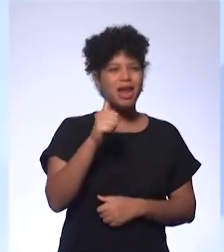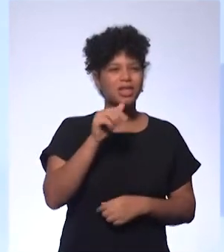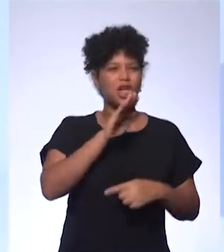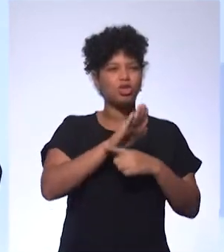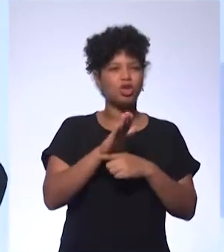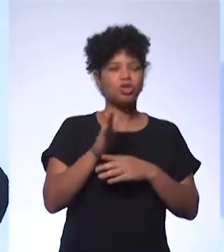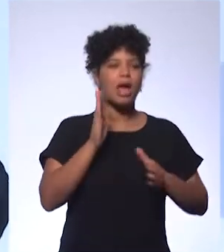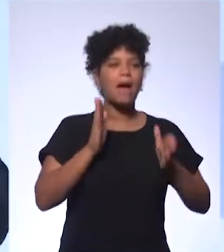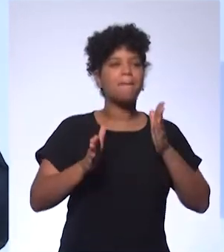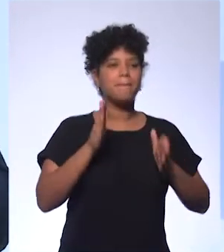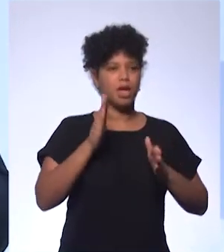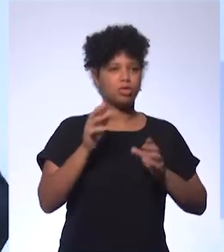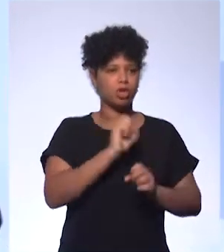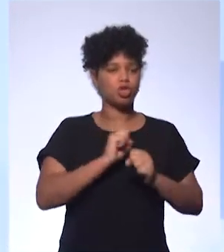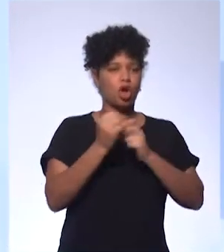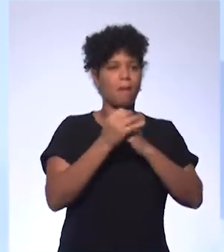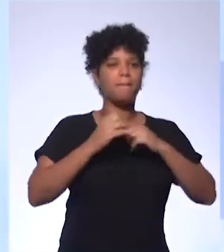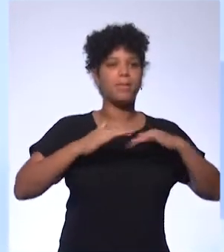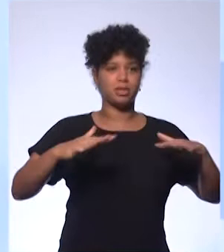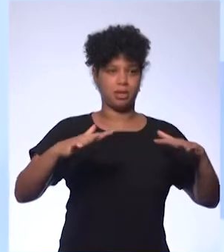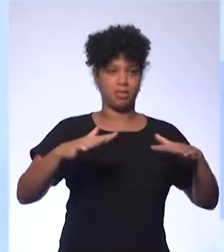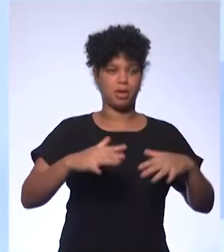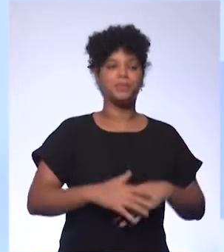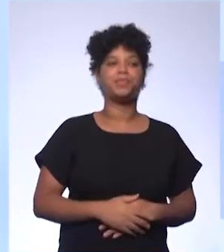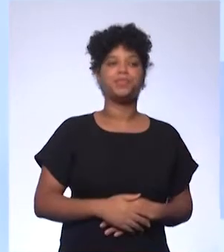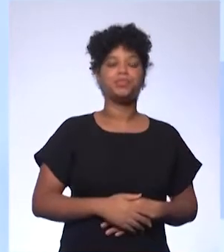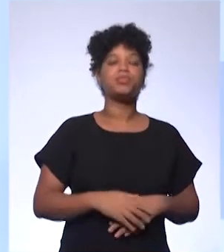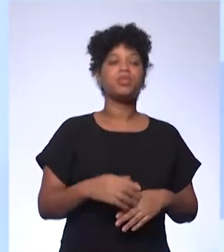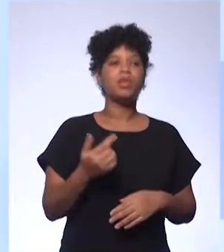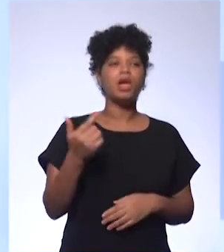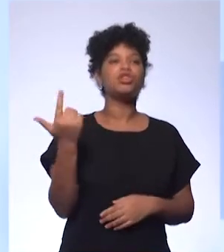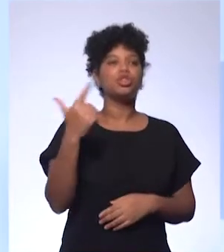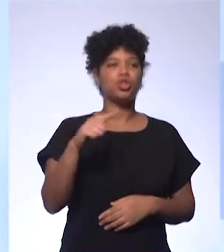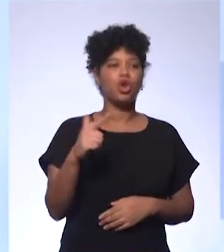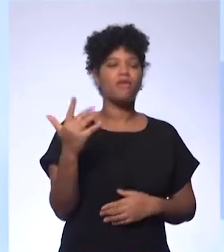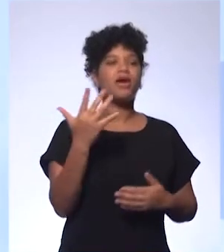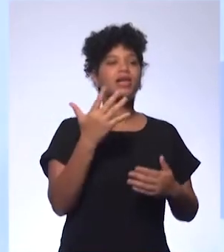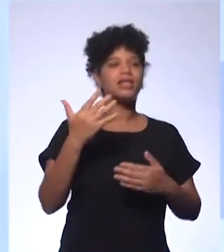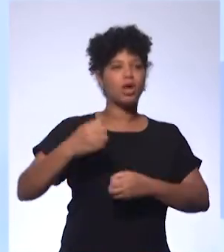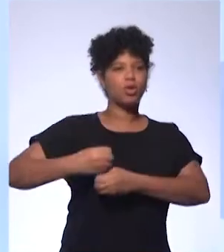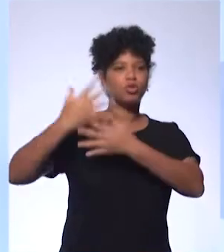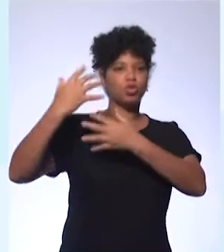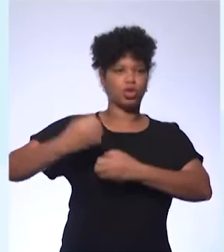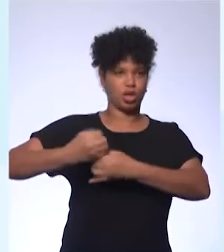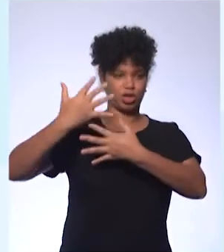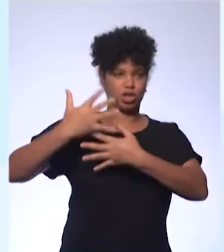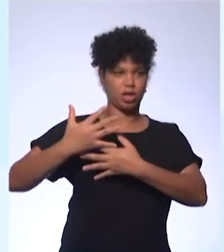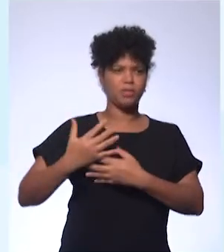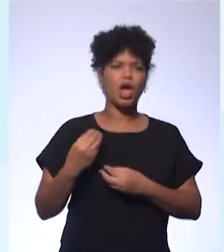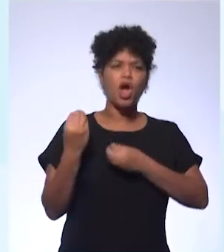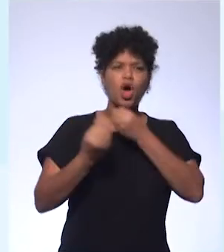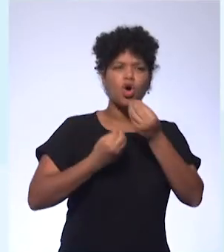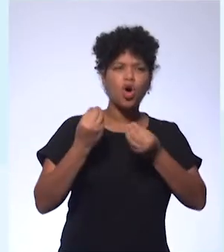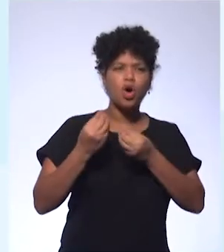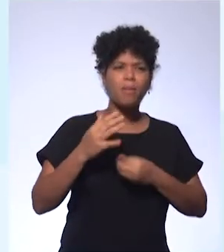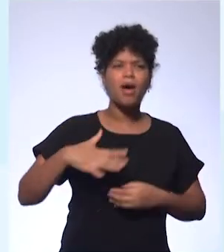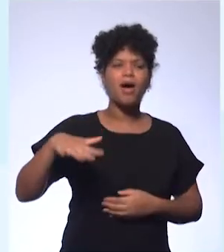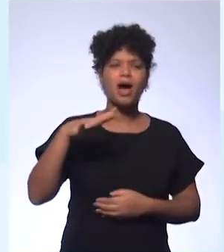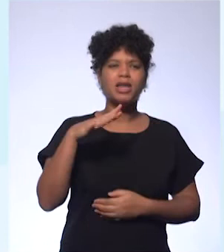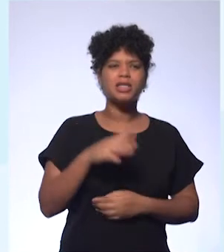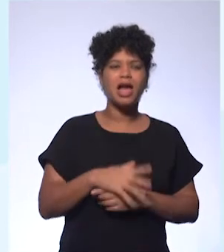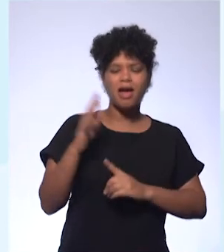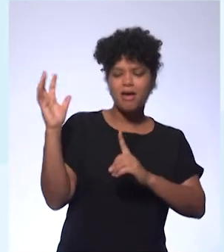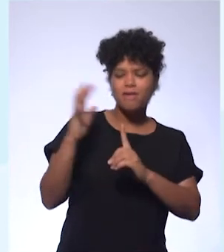desse período de pandemia, ok? Então, mais uma interaçãozinha nossa pelo chat. Como as vanguardas artísticas